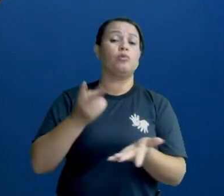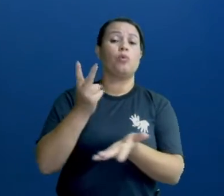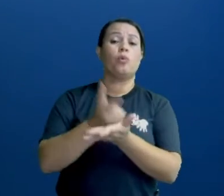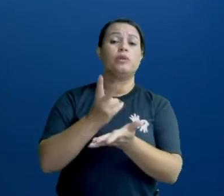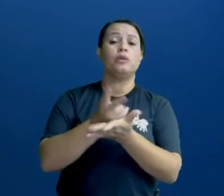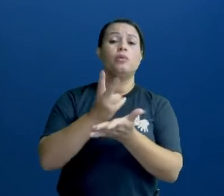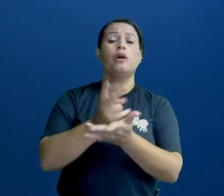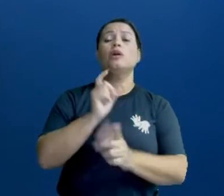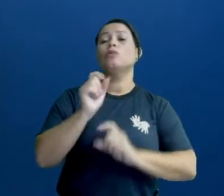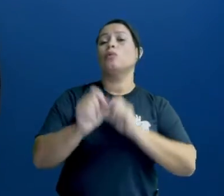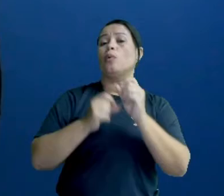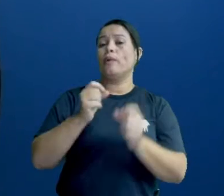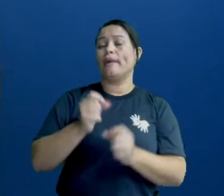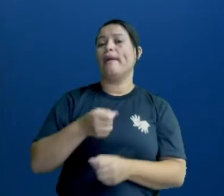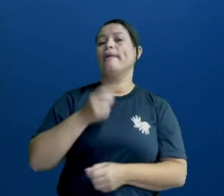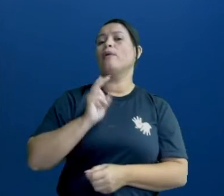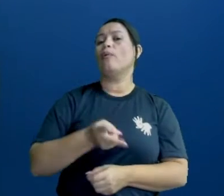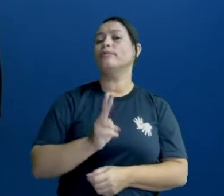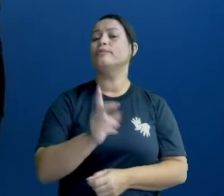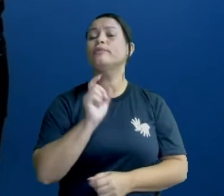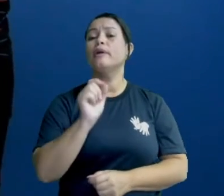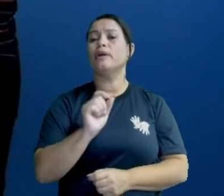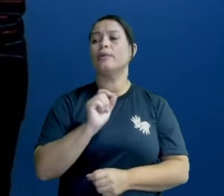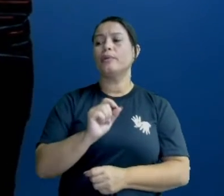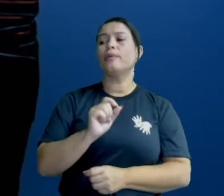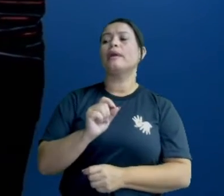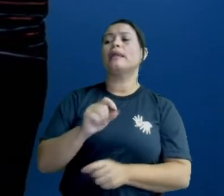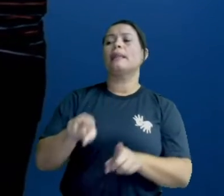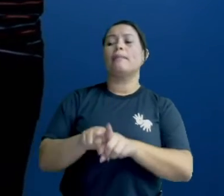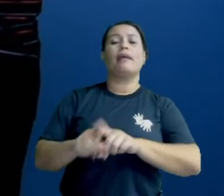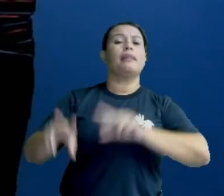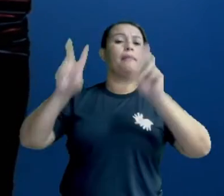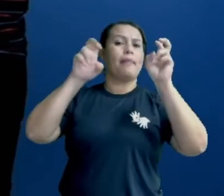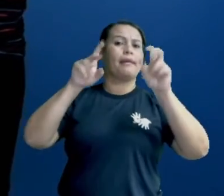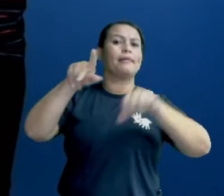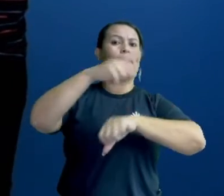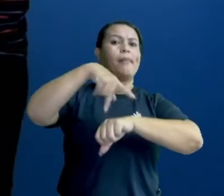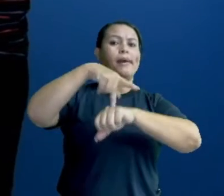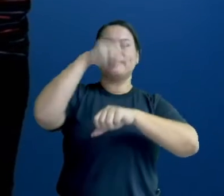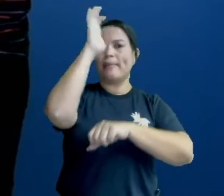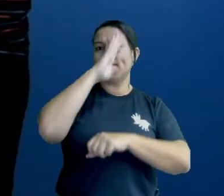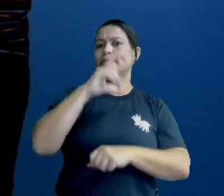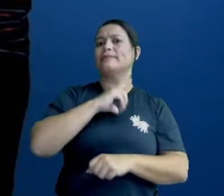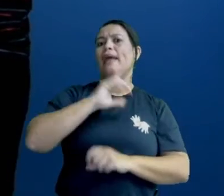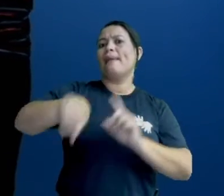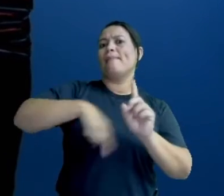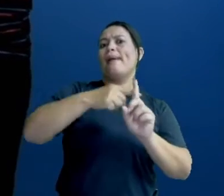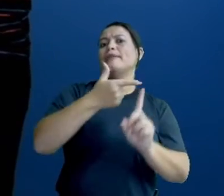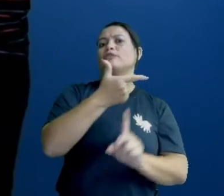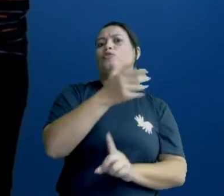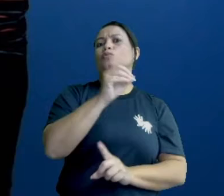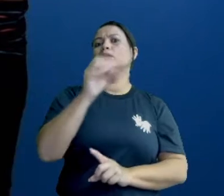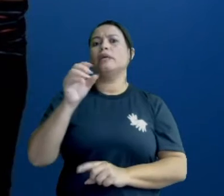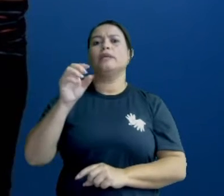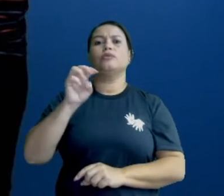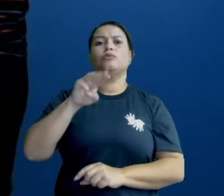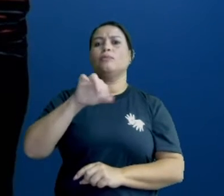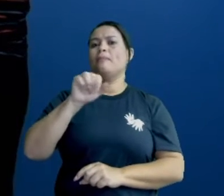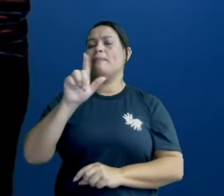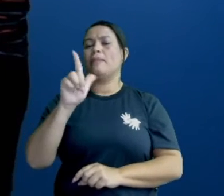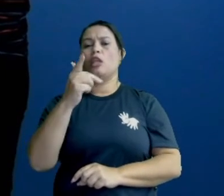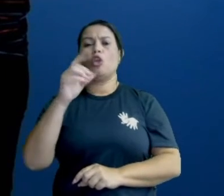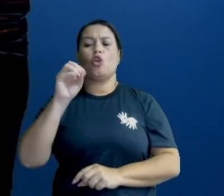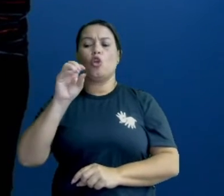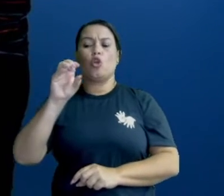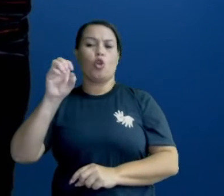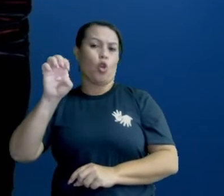gente vai tratar de uma outra temática sobre a população. Então, bem, o Brasil tem mais de 200 milhões de habitantes, essa população é bastante miscigenada